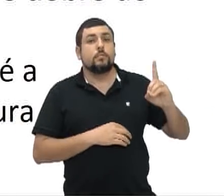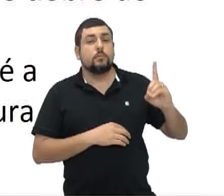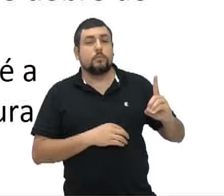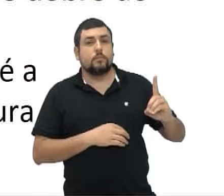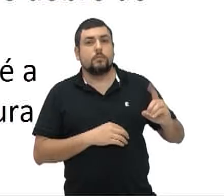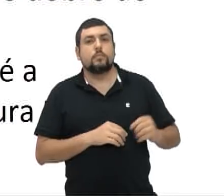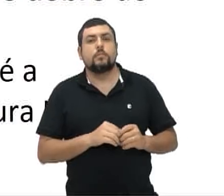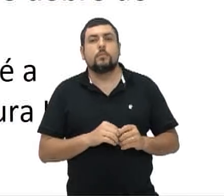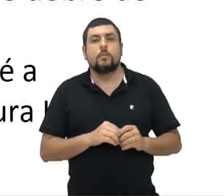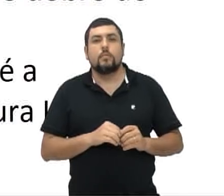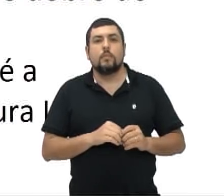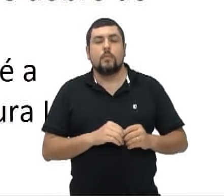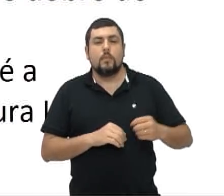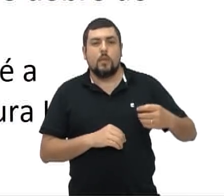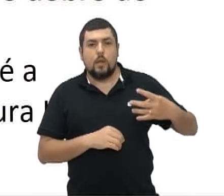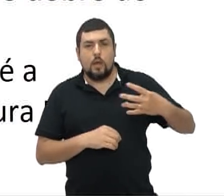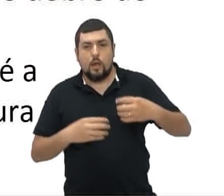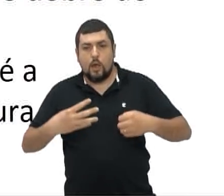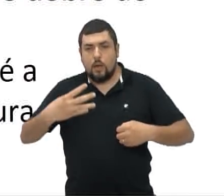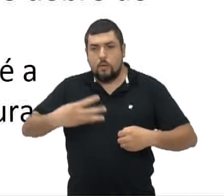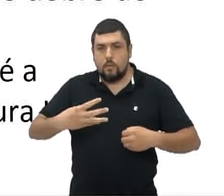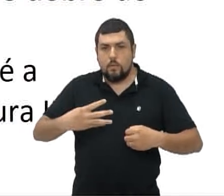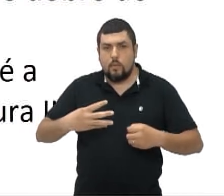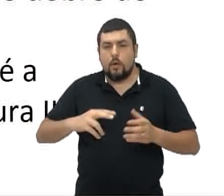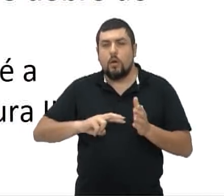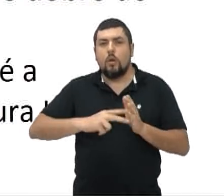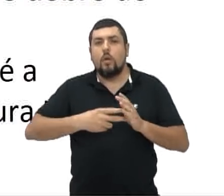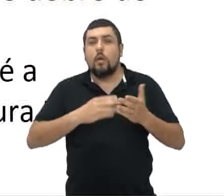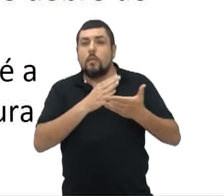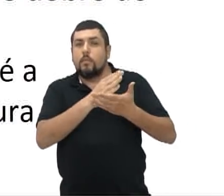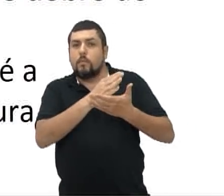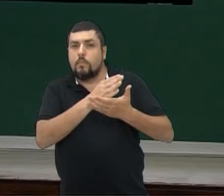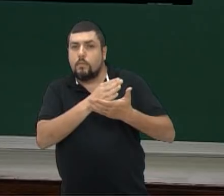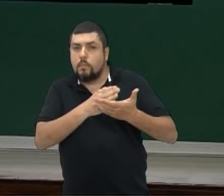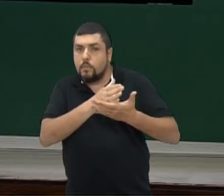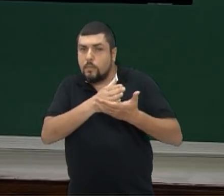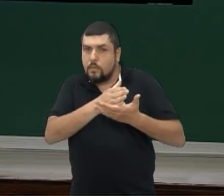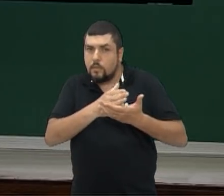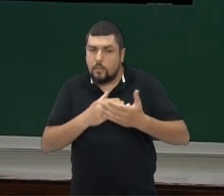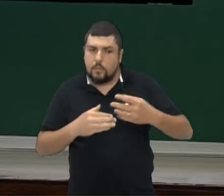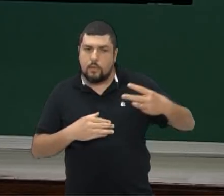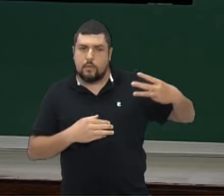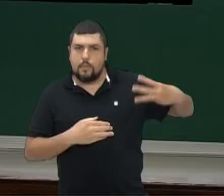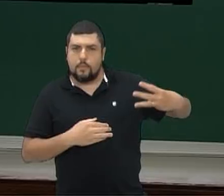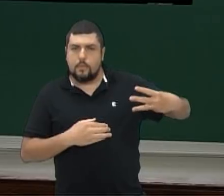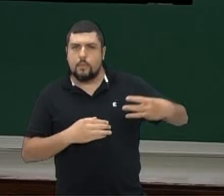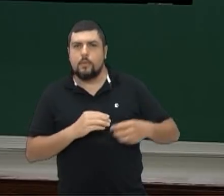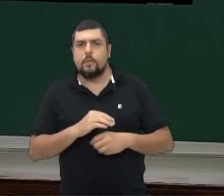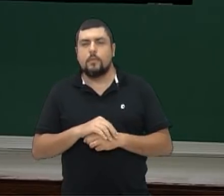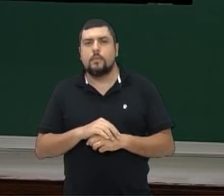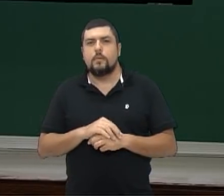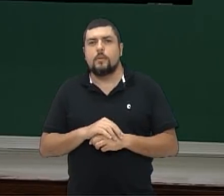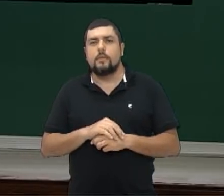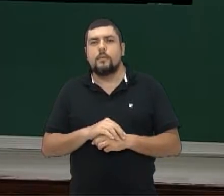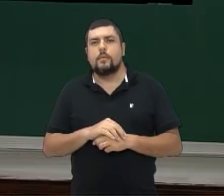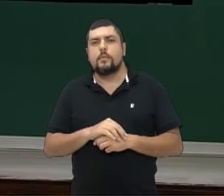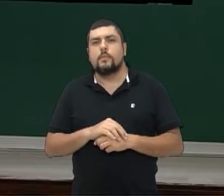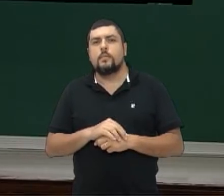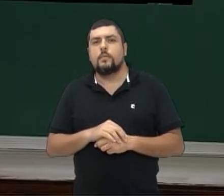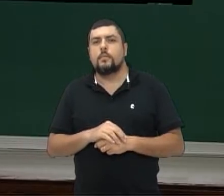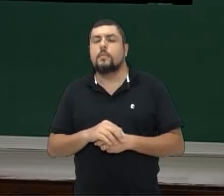da figura 4 é a metade do perímetro da figura 3. Então, tente